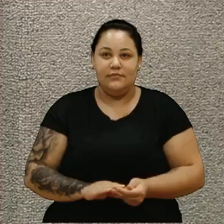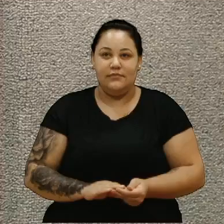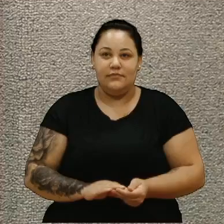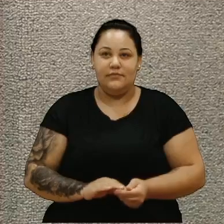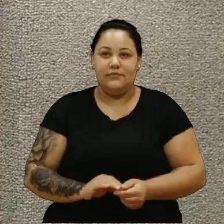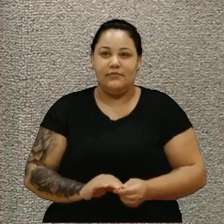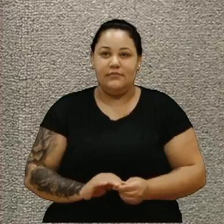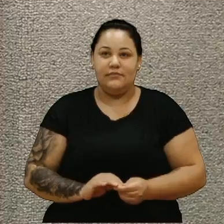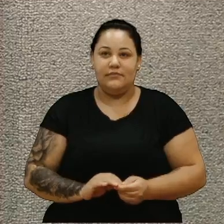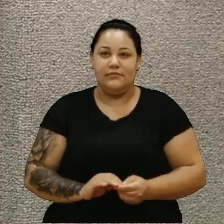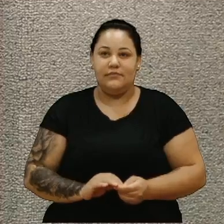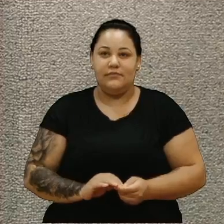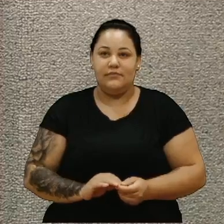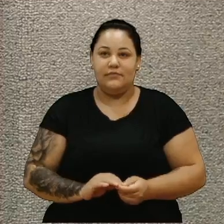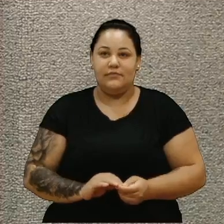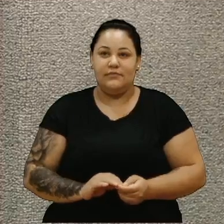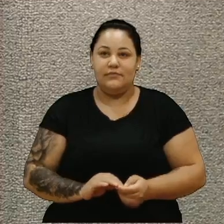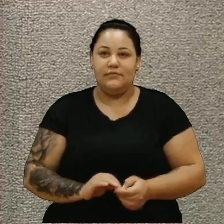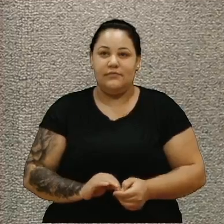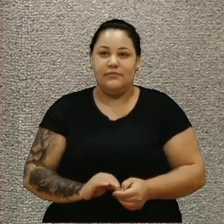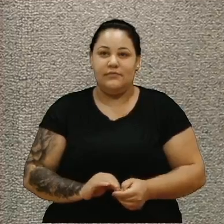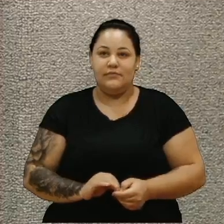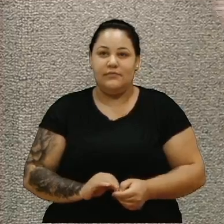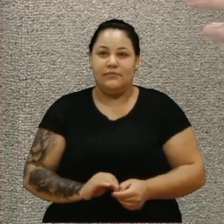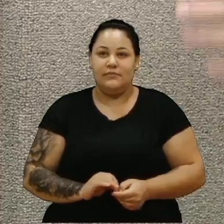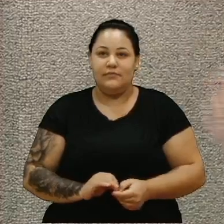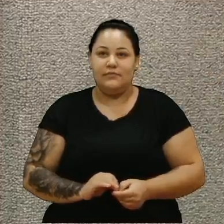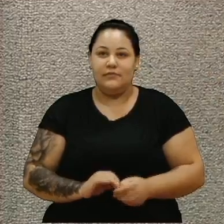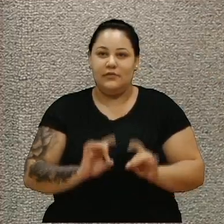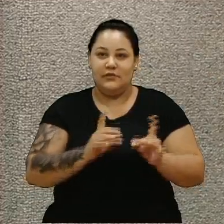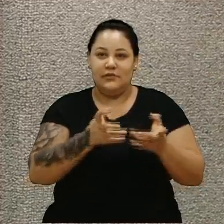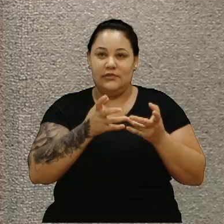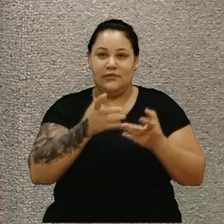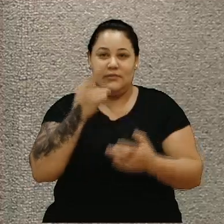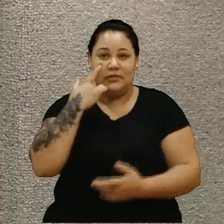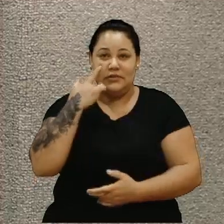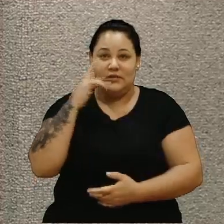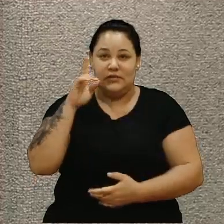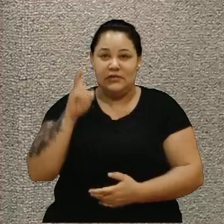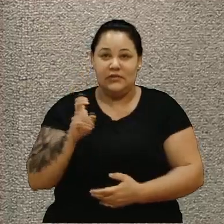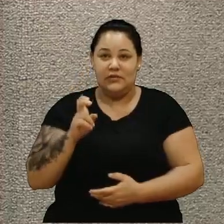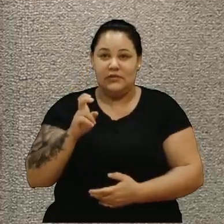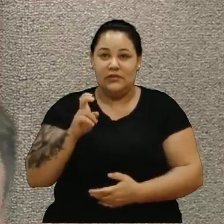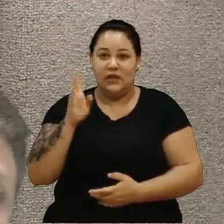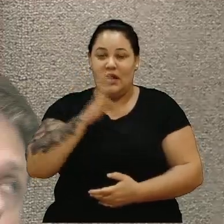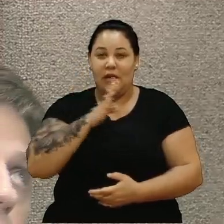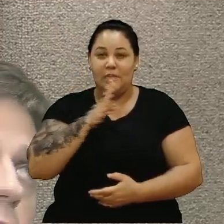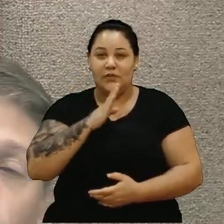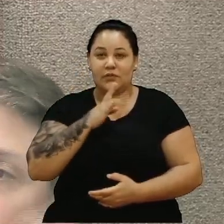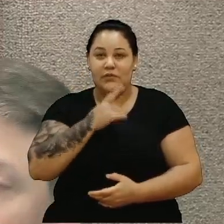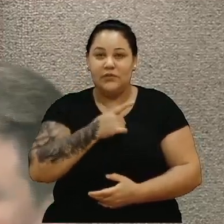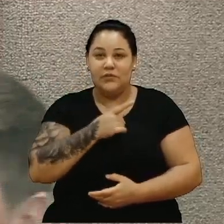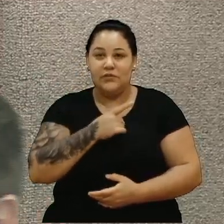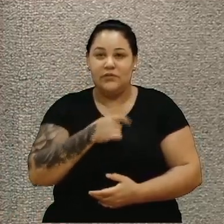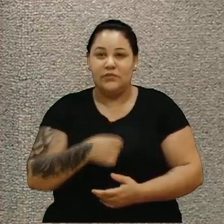Eu só queria, sendo nesse assunto ainda rapidamente, tá? Quem quer falar?